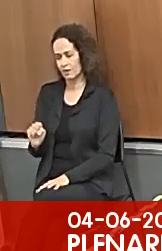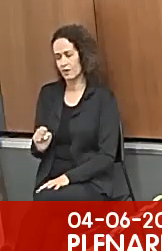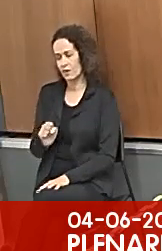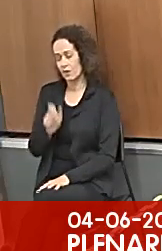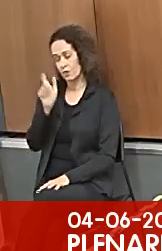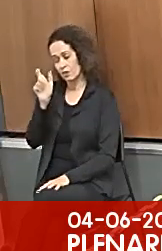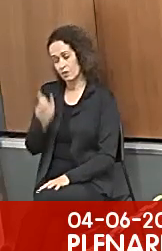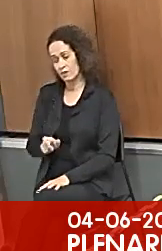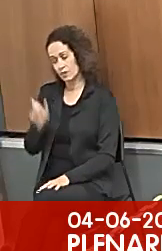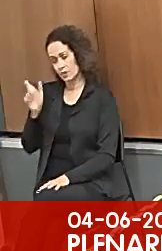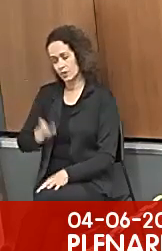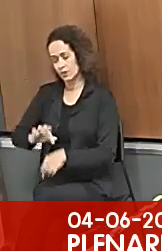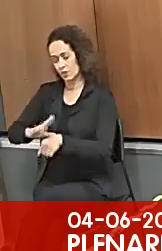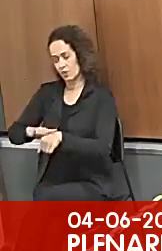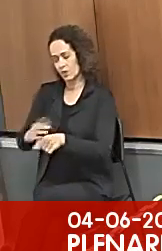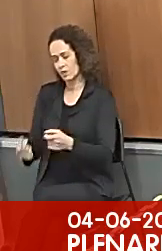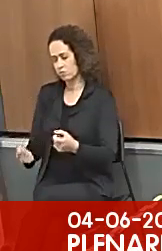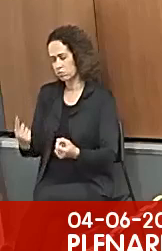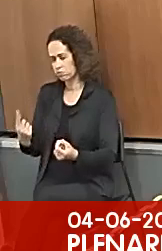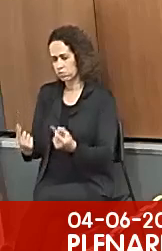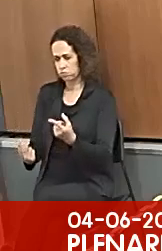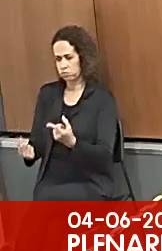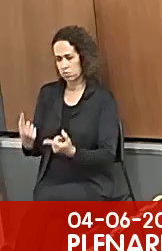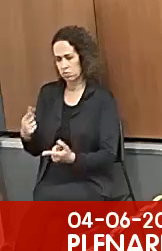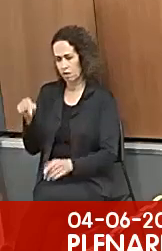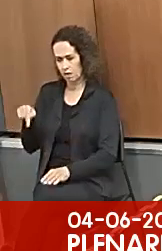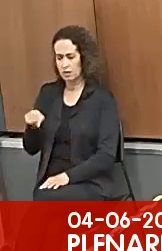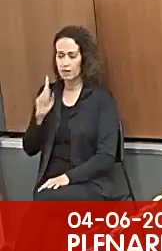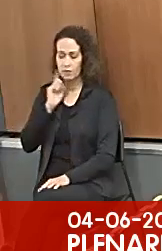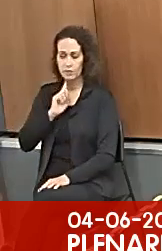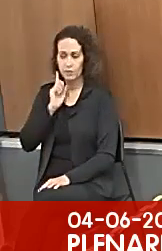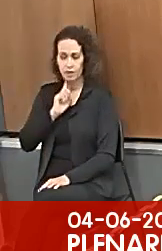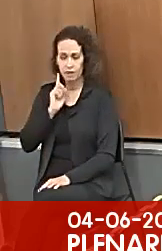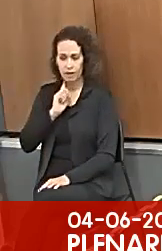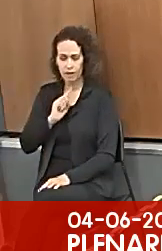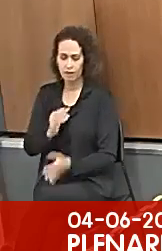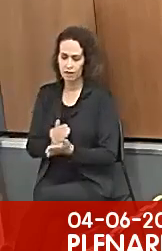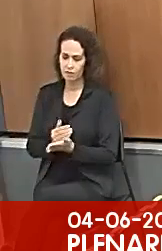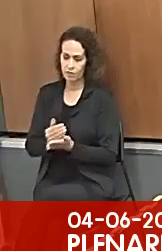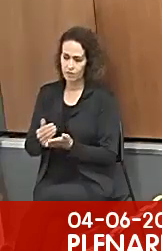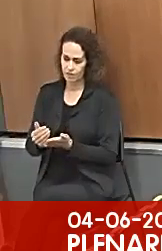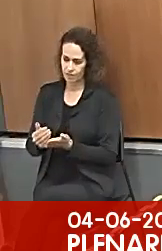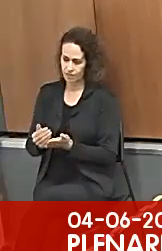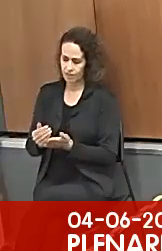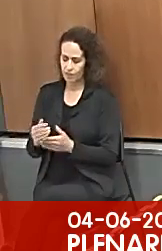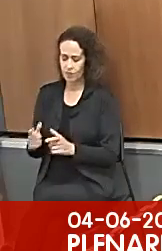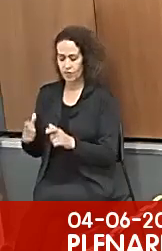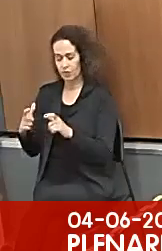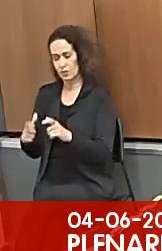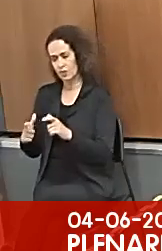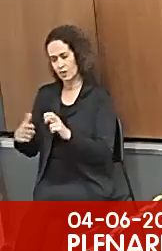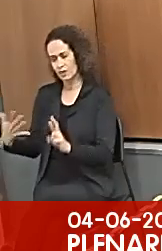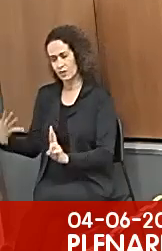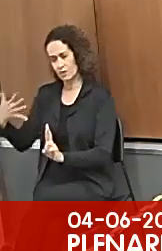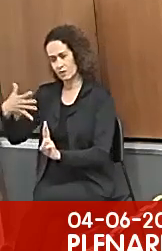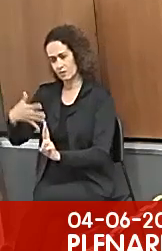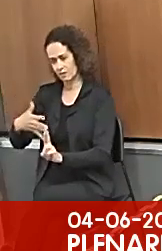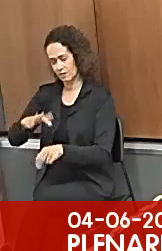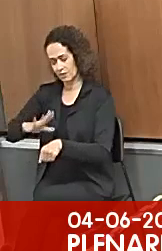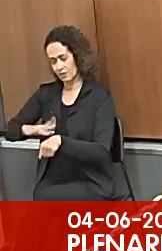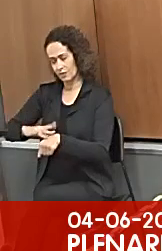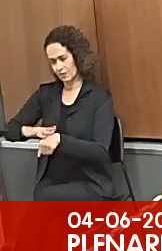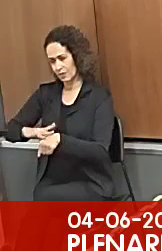raras aqui no estado de Minas Gerais, partindo para a criação de um centro de referência de pessoas com doença